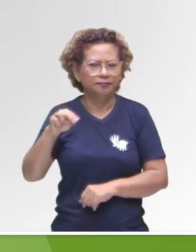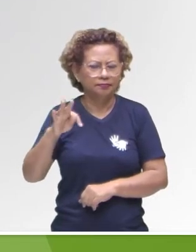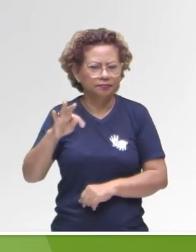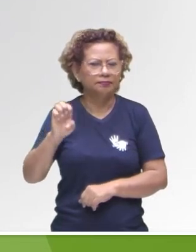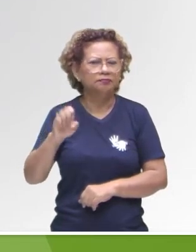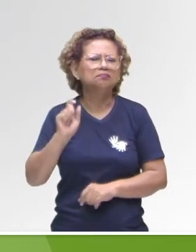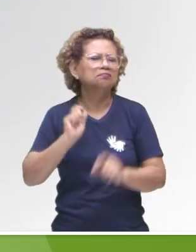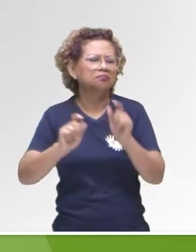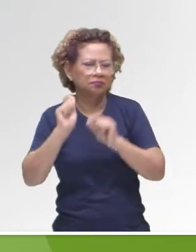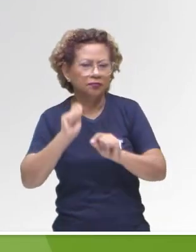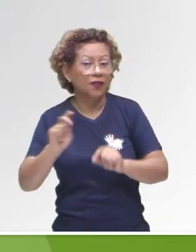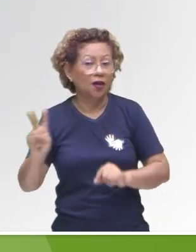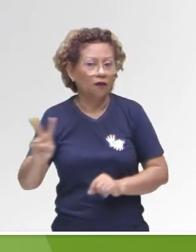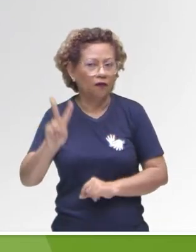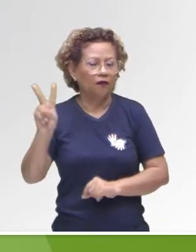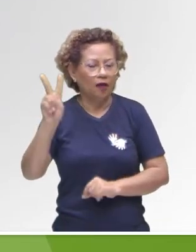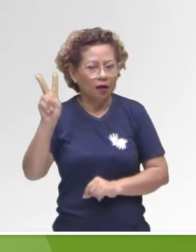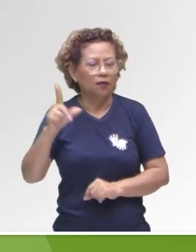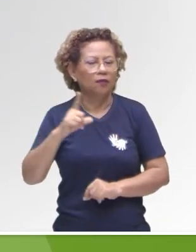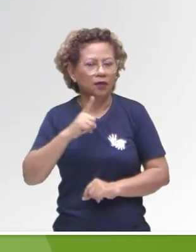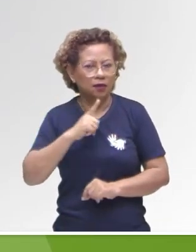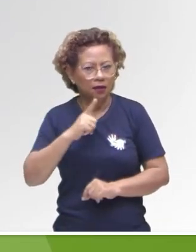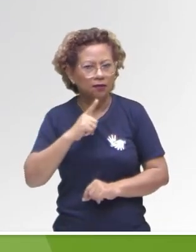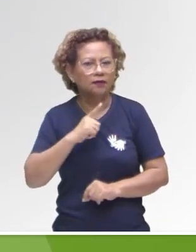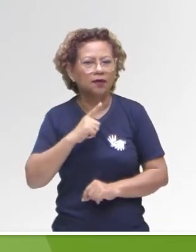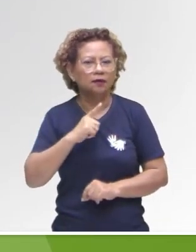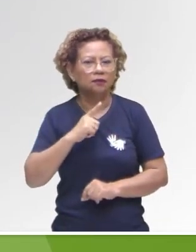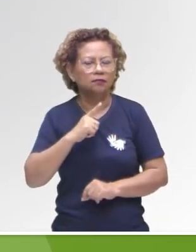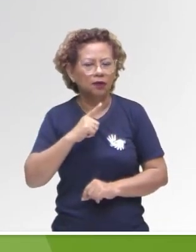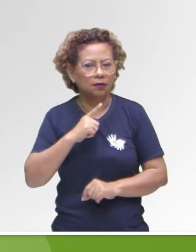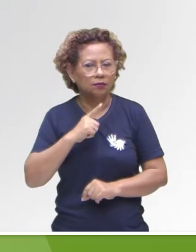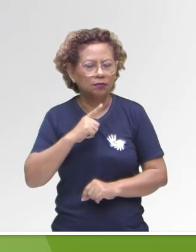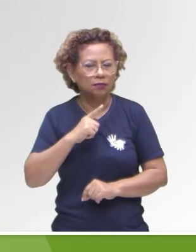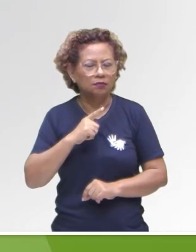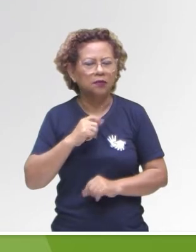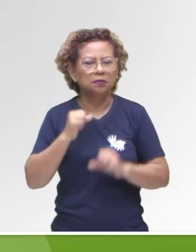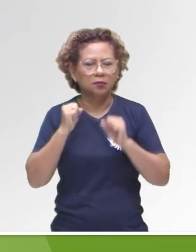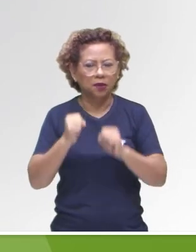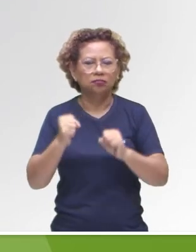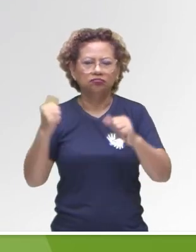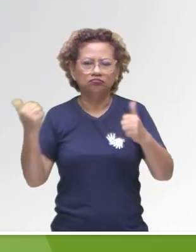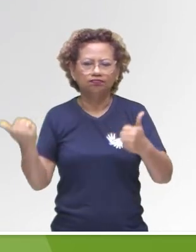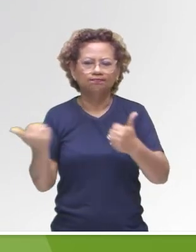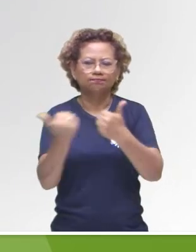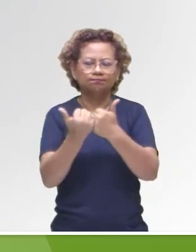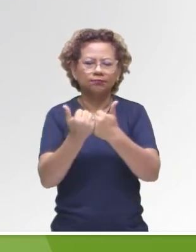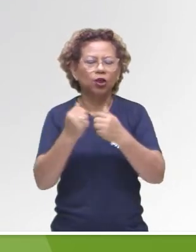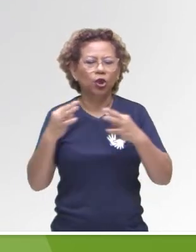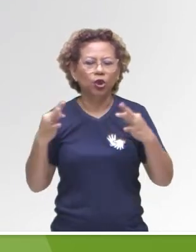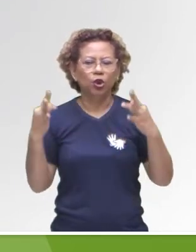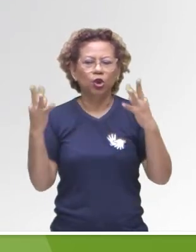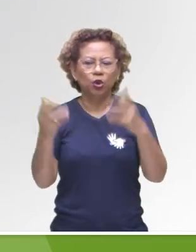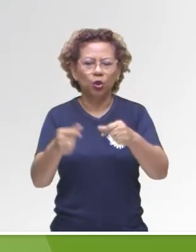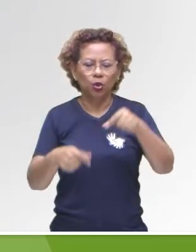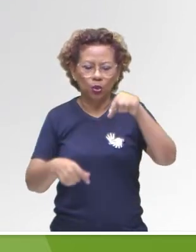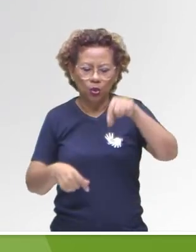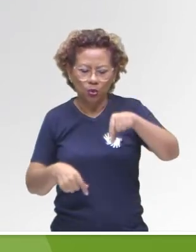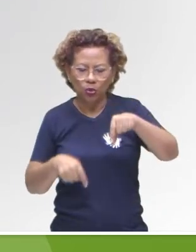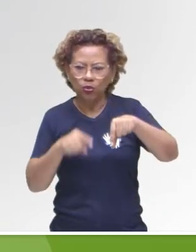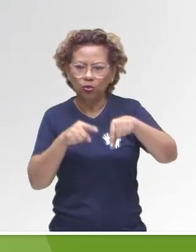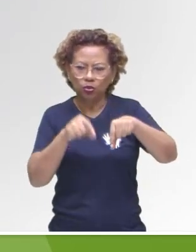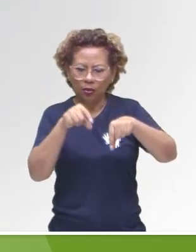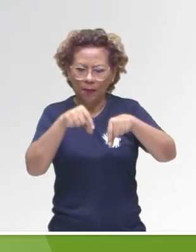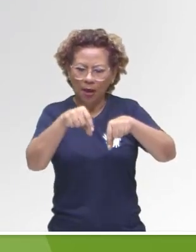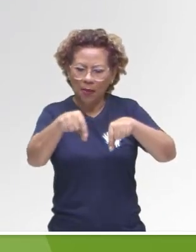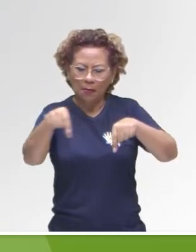de capacitância que pode substituir todos os capacitores da associação.